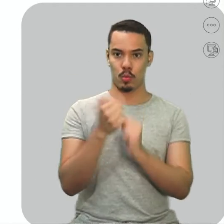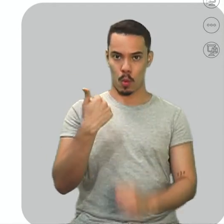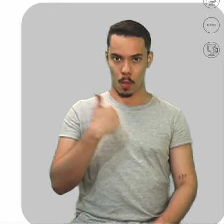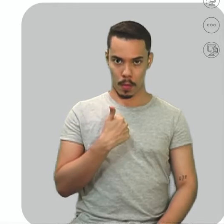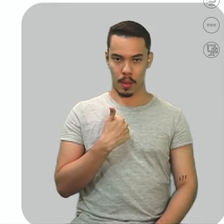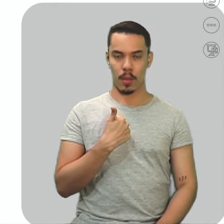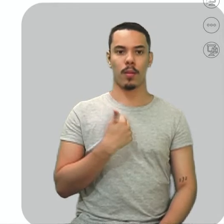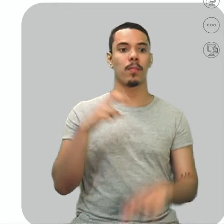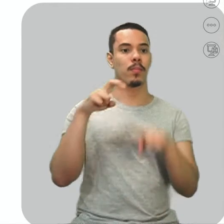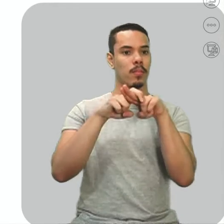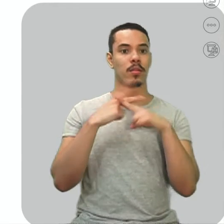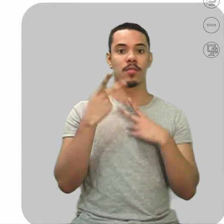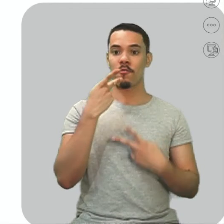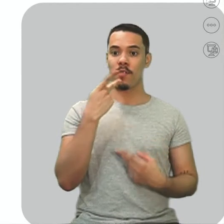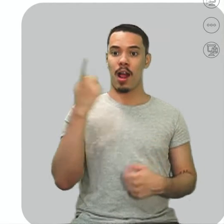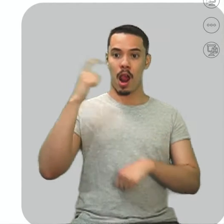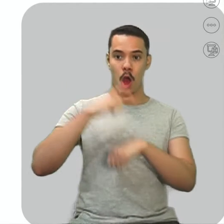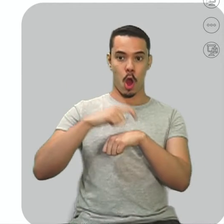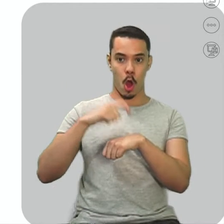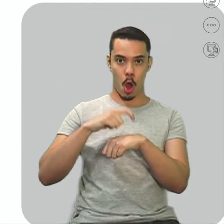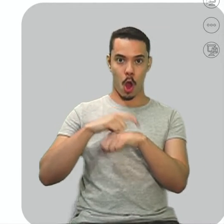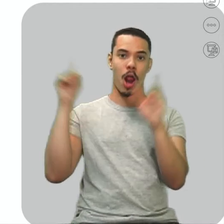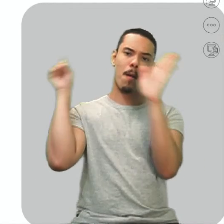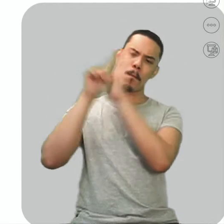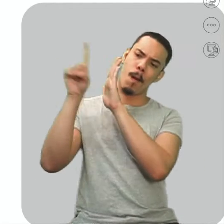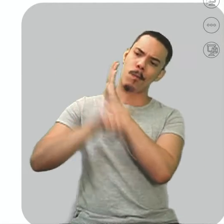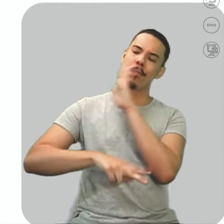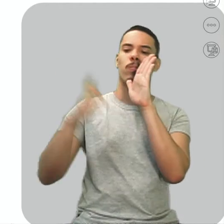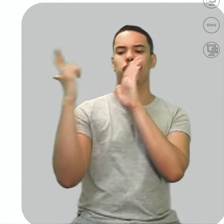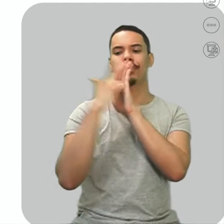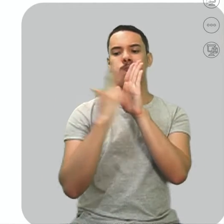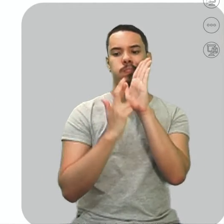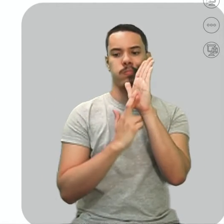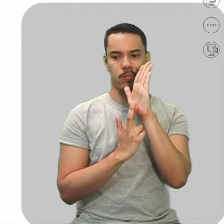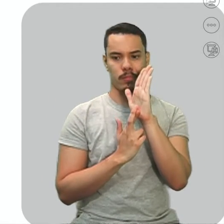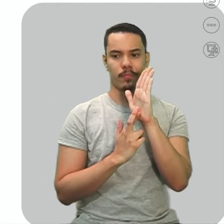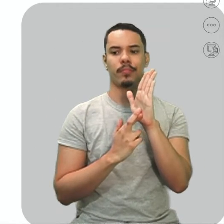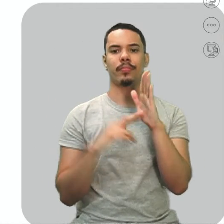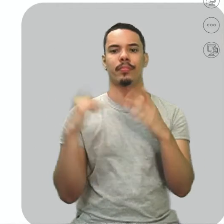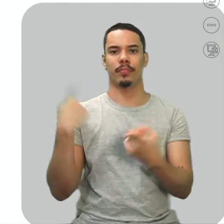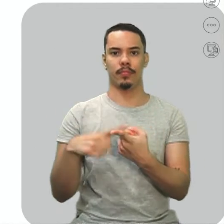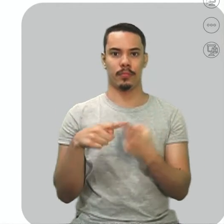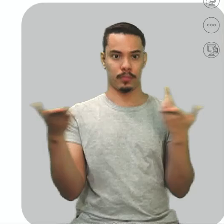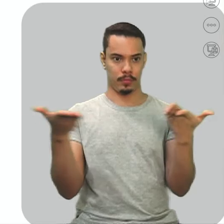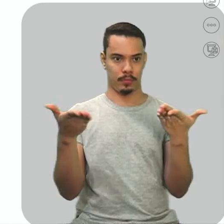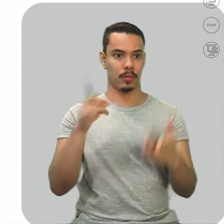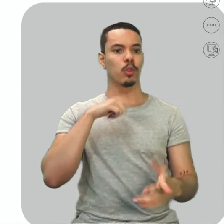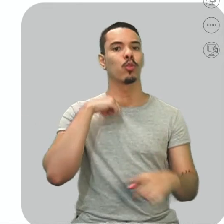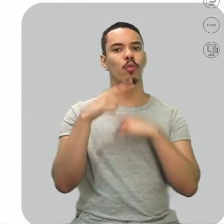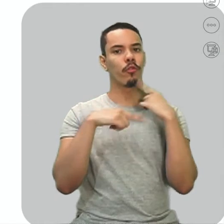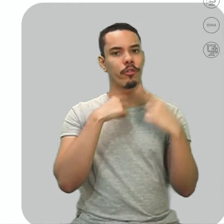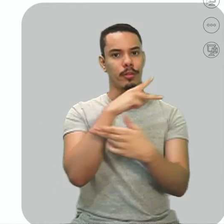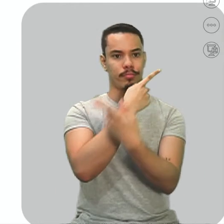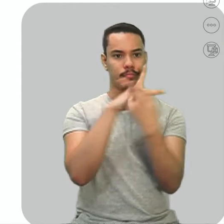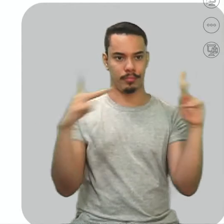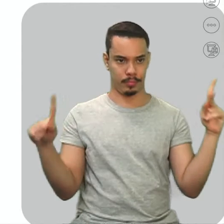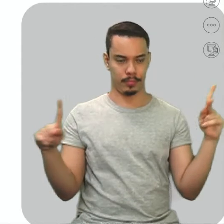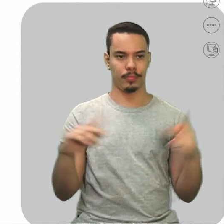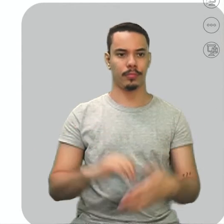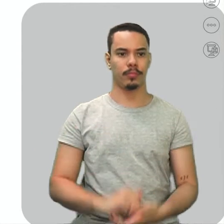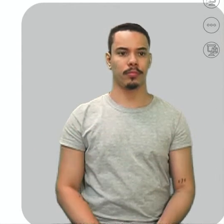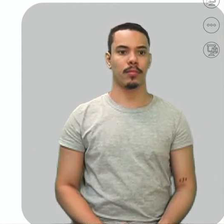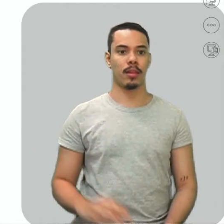tá você fala hora quis anda na da pergunta né do questionamento para tirar dúvida tá